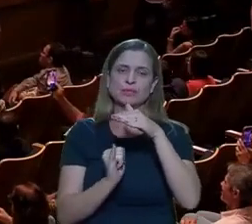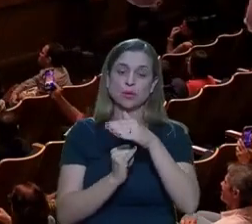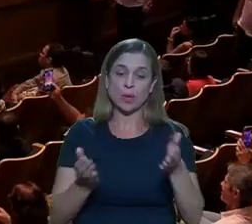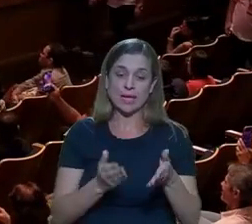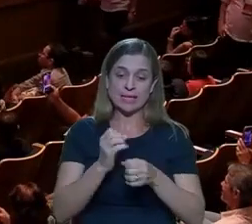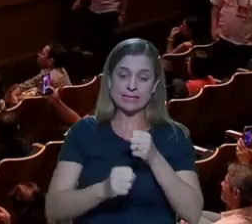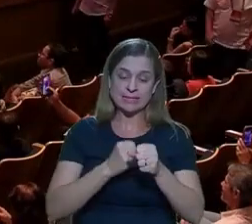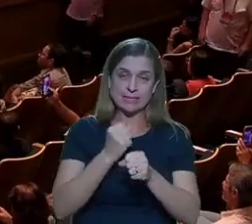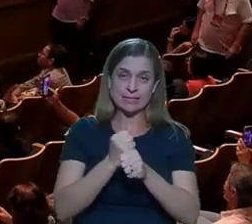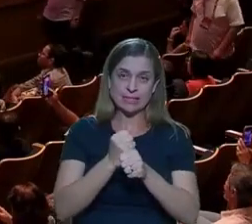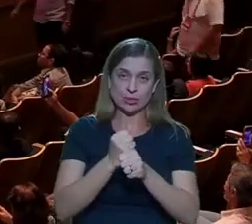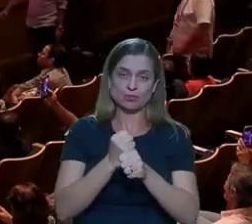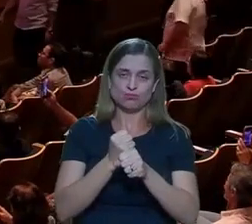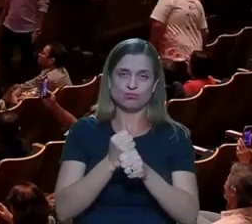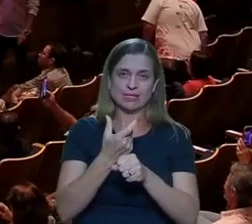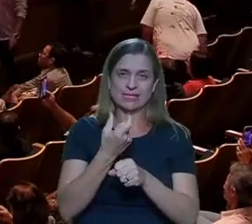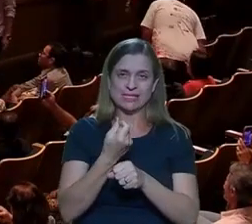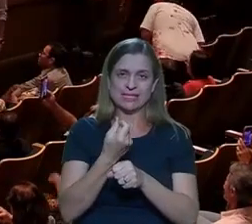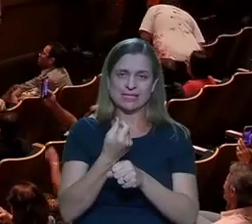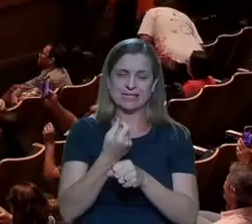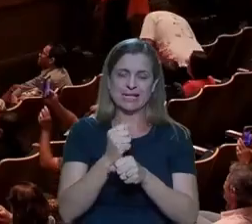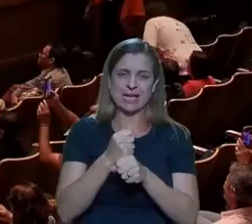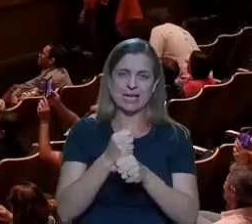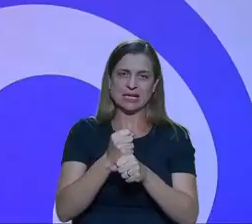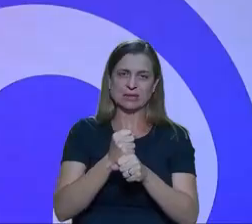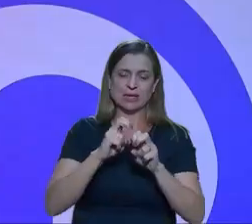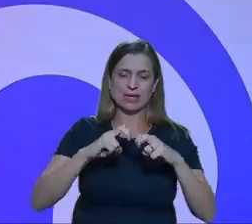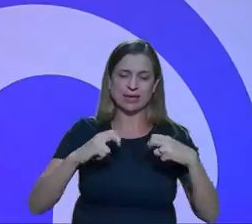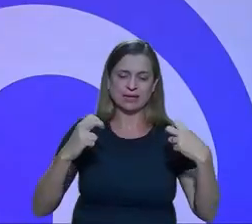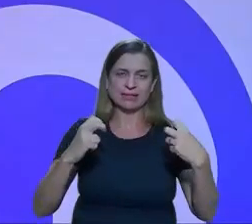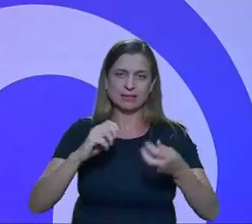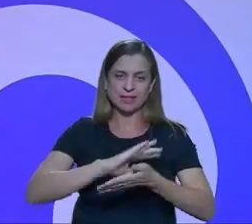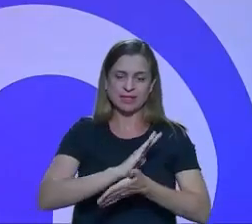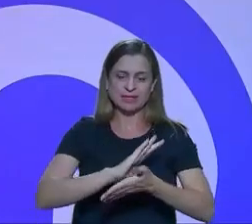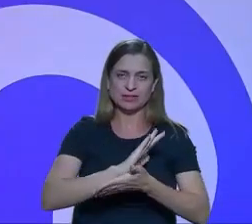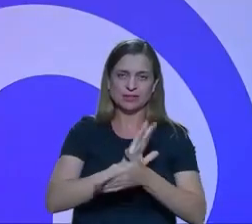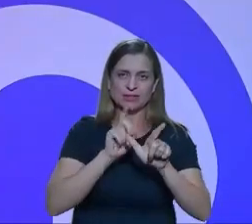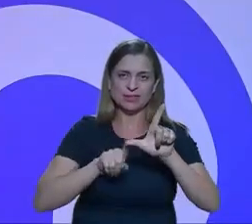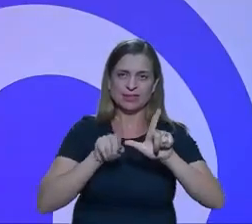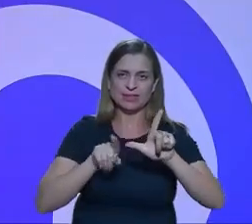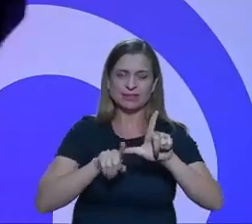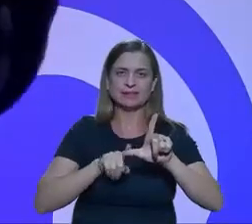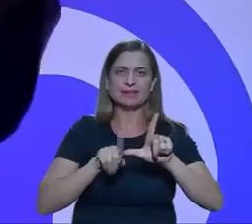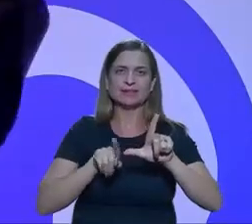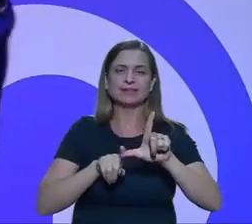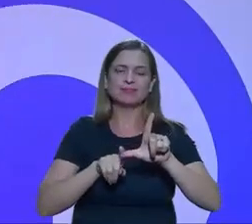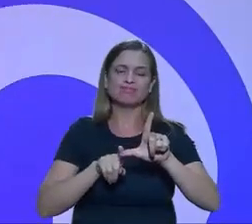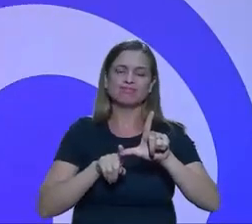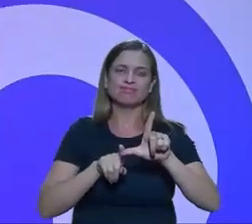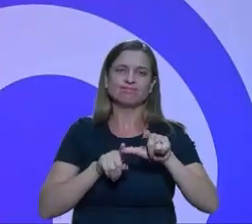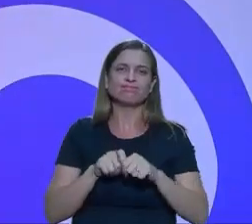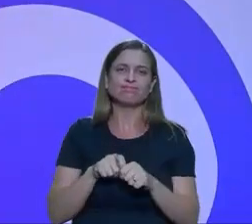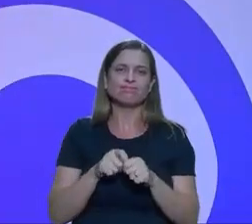ano 60 anos, Academia Araxaense de Letras, que tem aqui, vou falar do Fernando